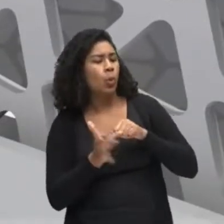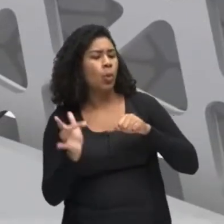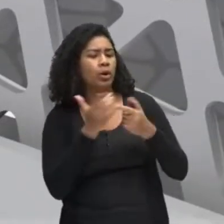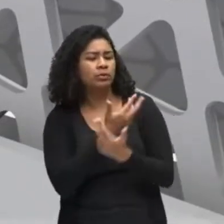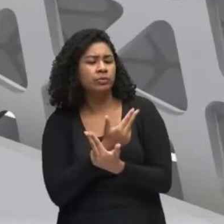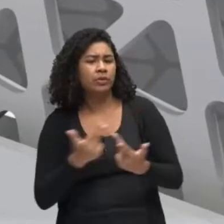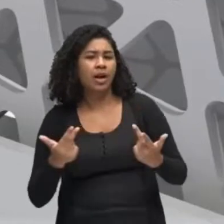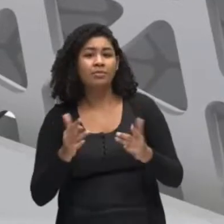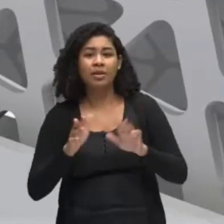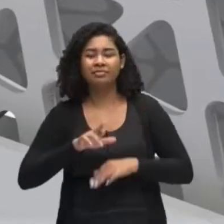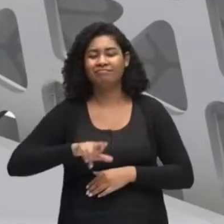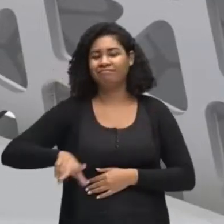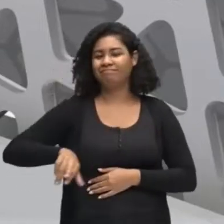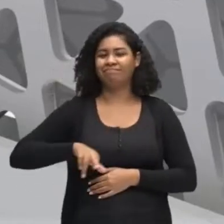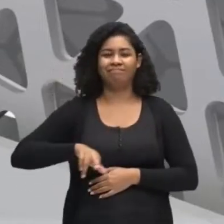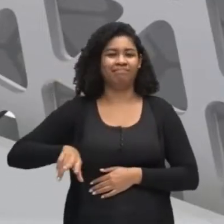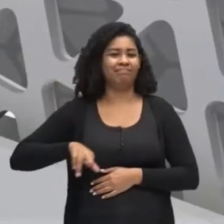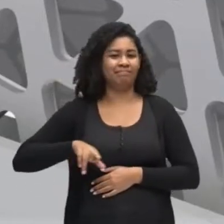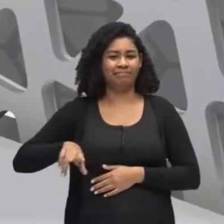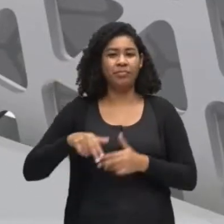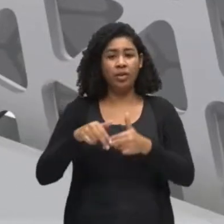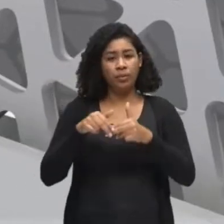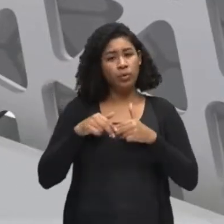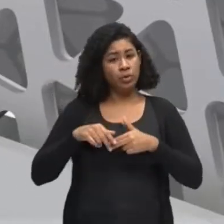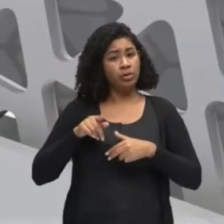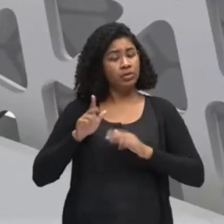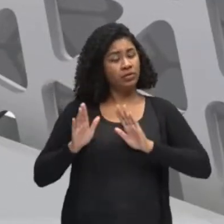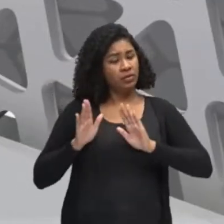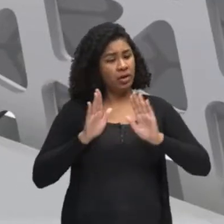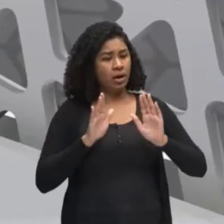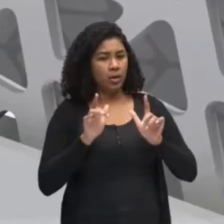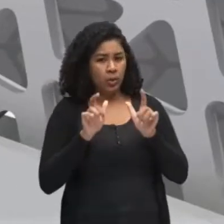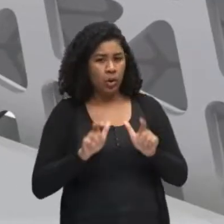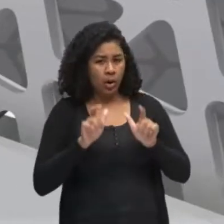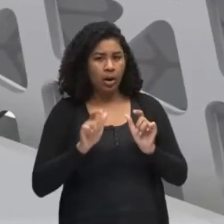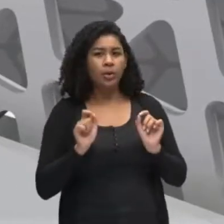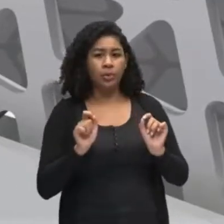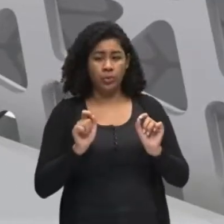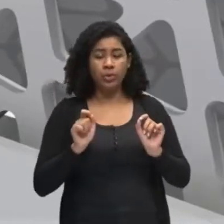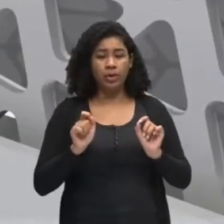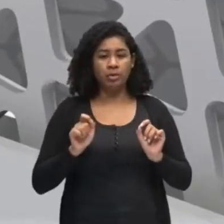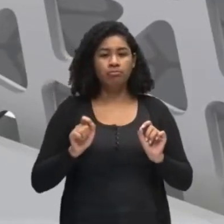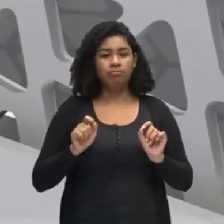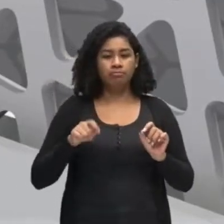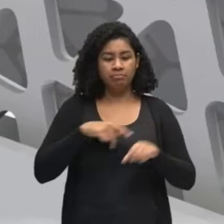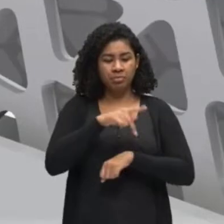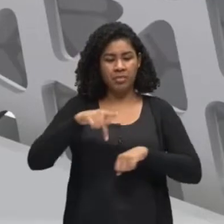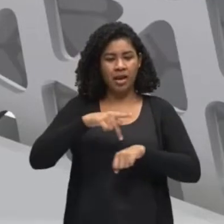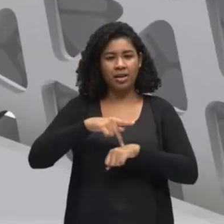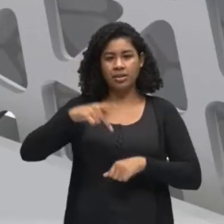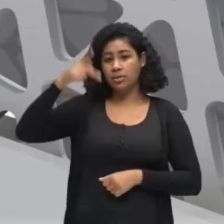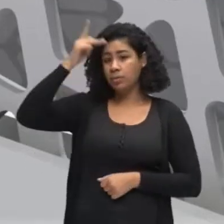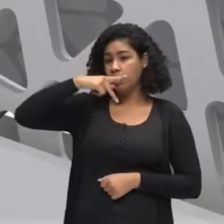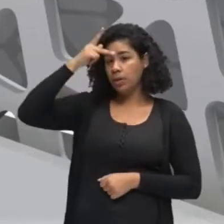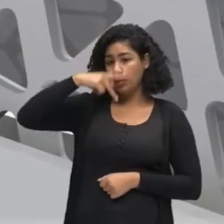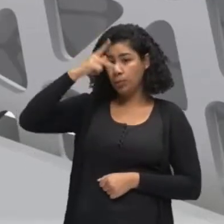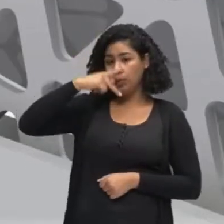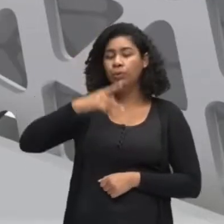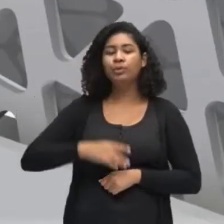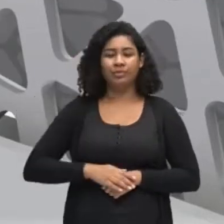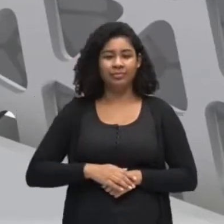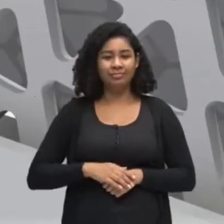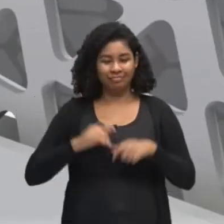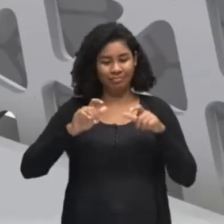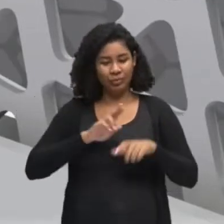não era essa realidade. Tanto que eles ficaram ali, né, onde hoje nós temos o Peru, principalmente ali onde é Cusco, onde